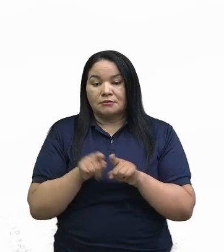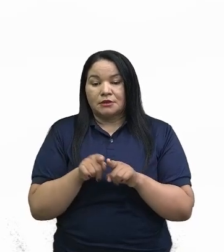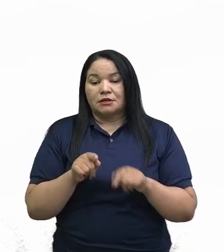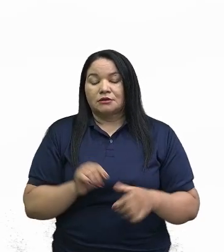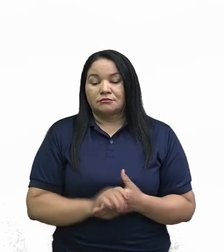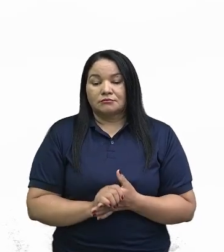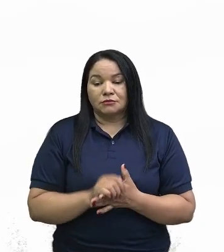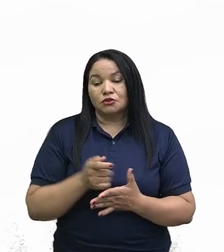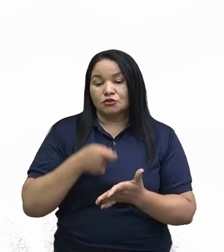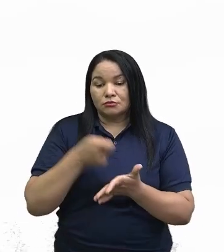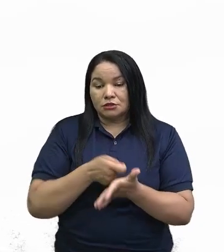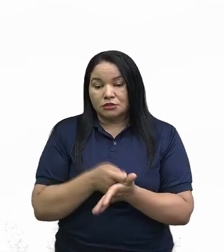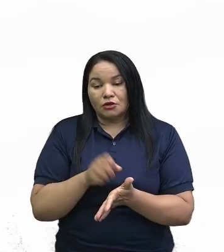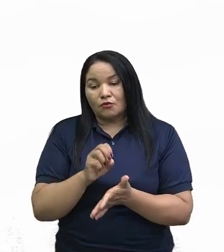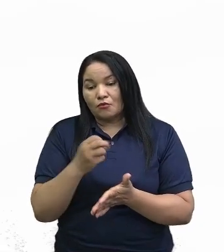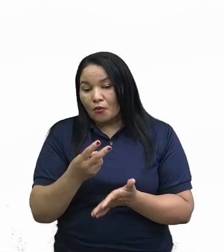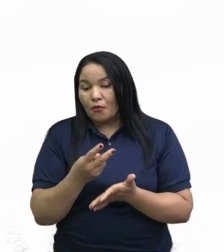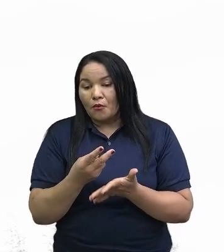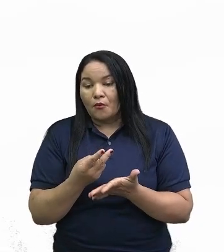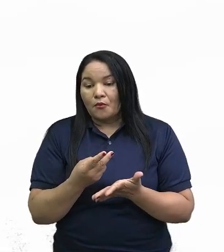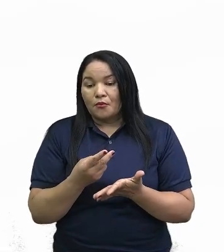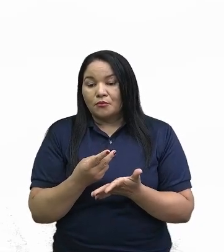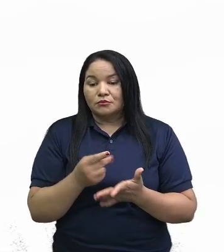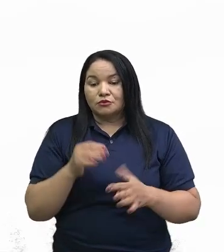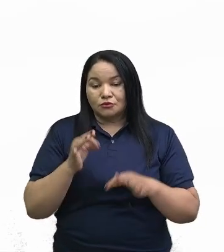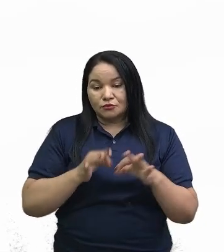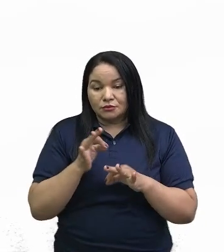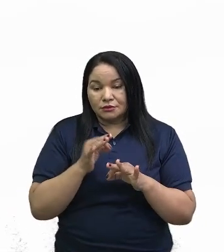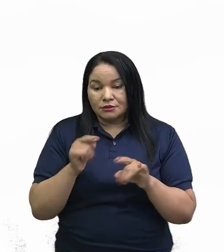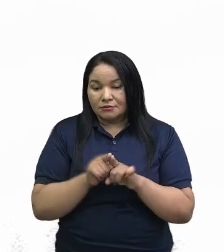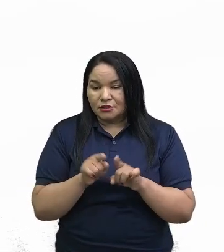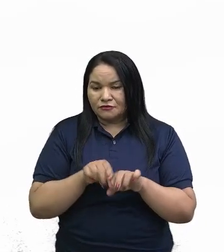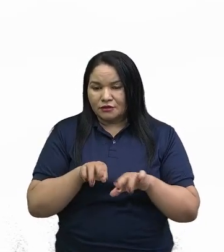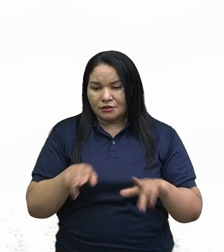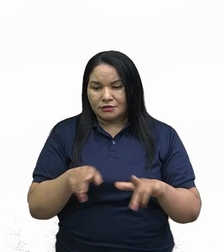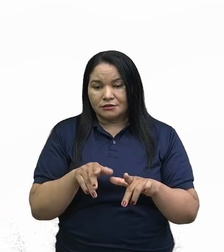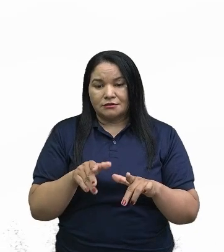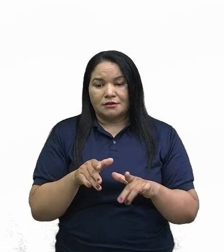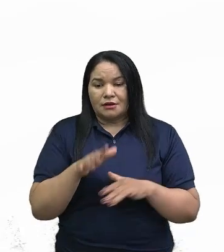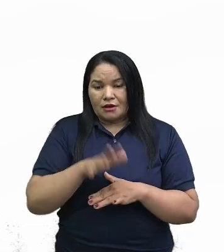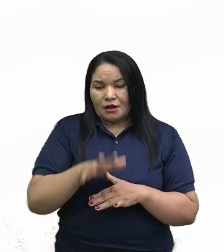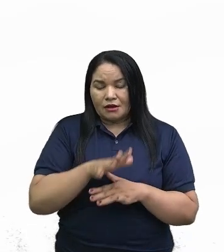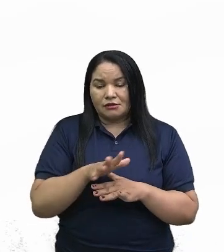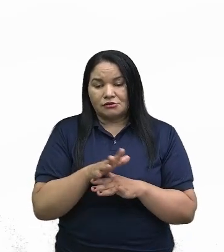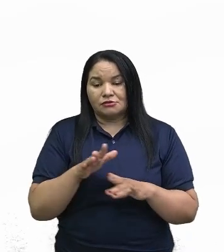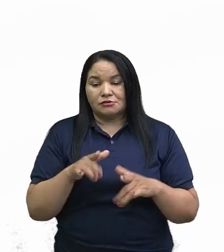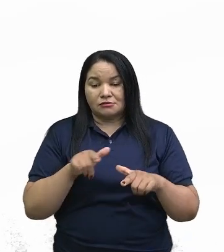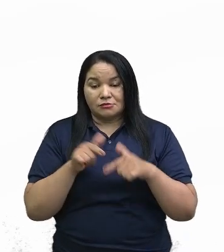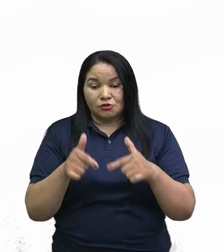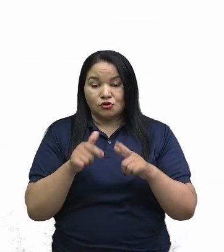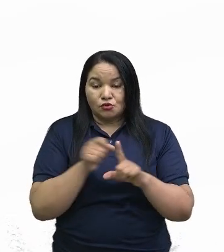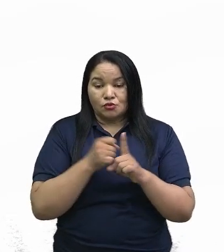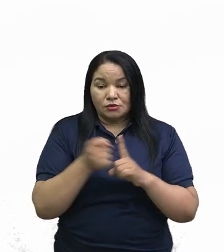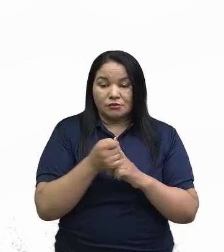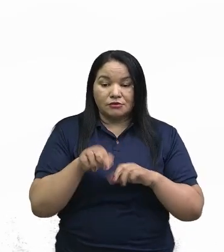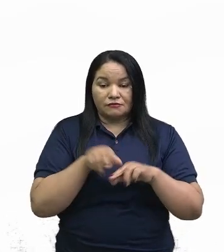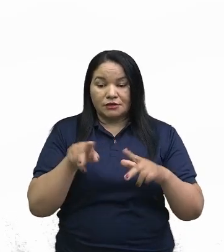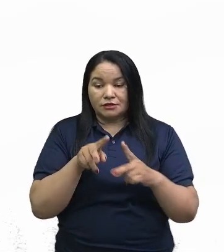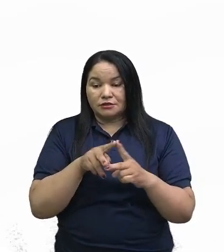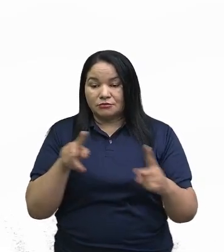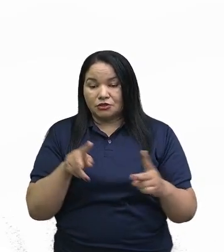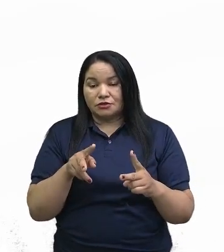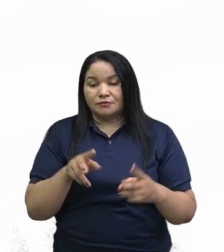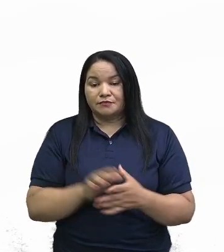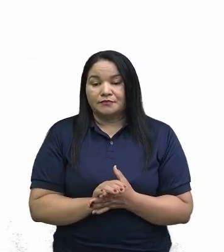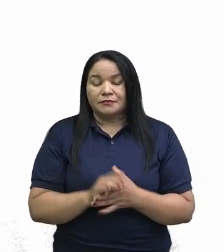doentio de obrigação ou apreciativo de juízo, nos diferentes campos de atuação social e diversas mídias, bem